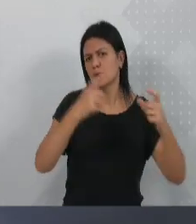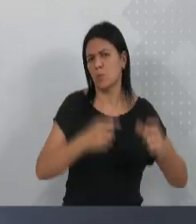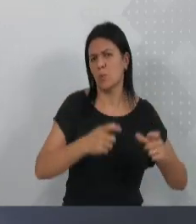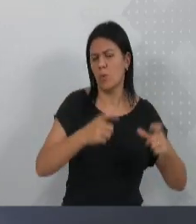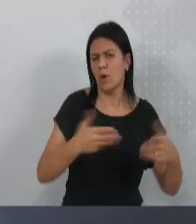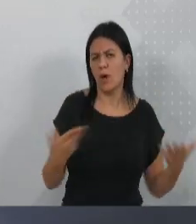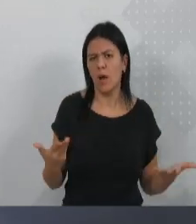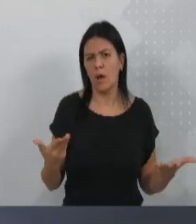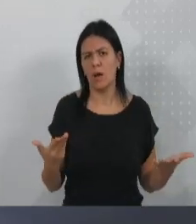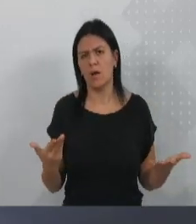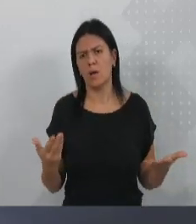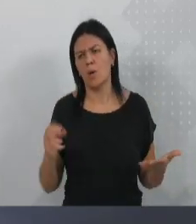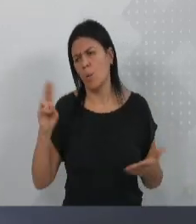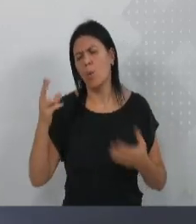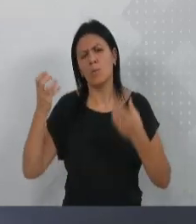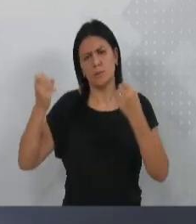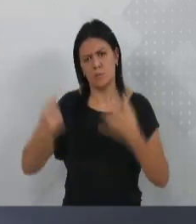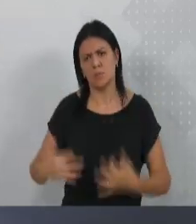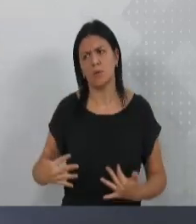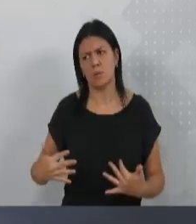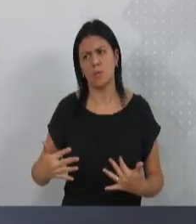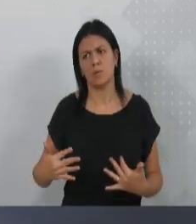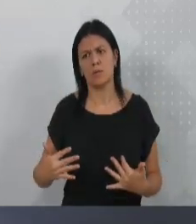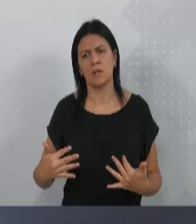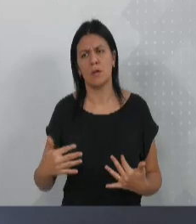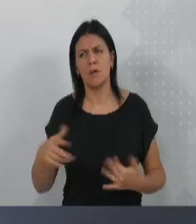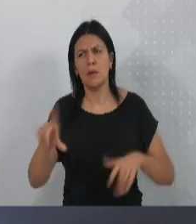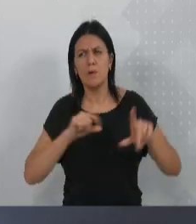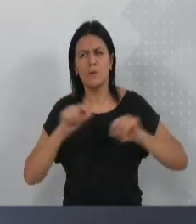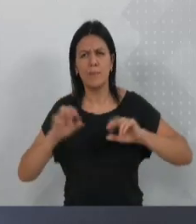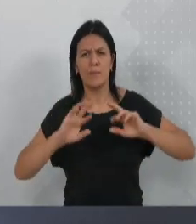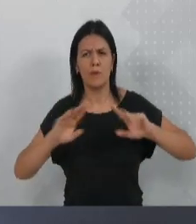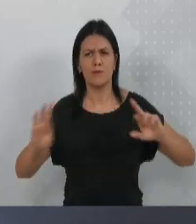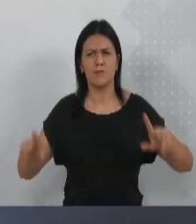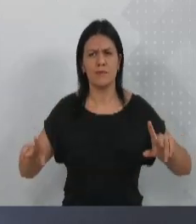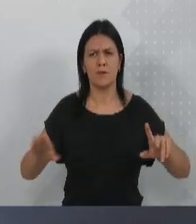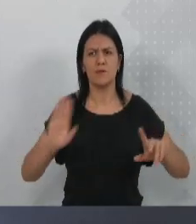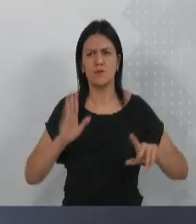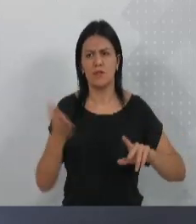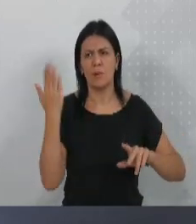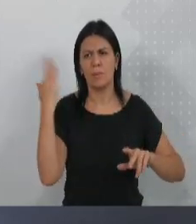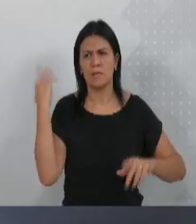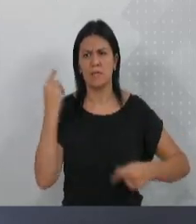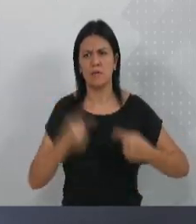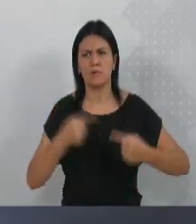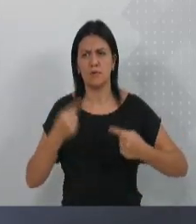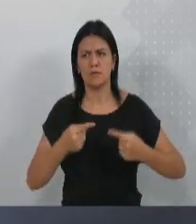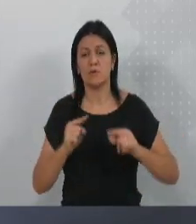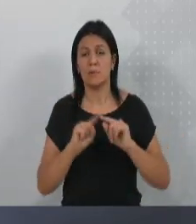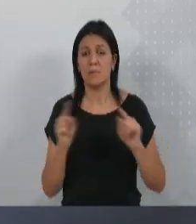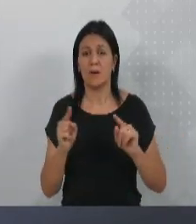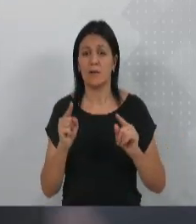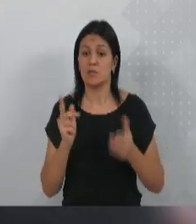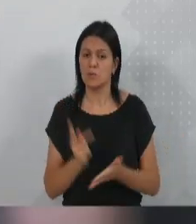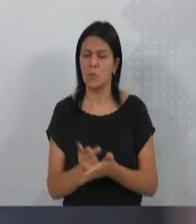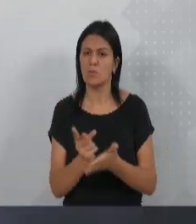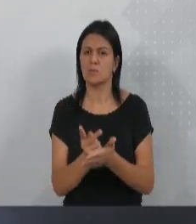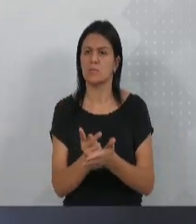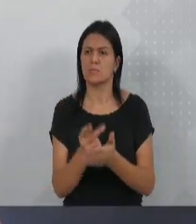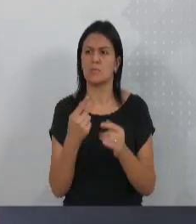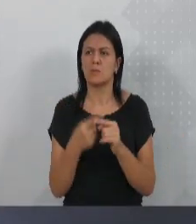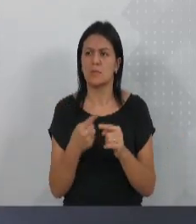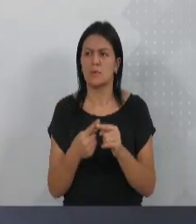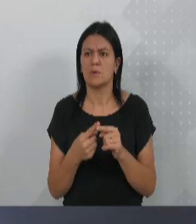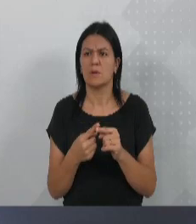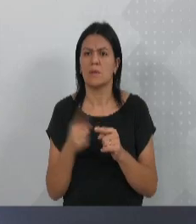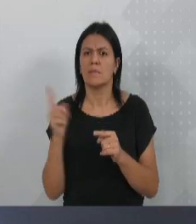forma que vossa excelência colocou aí né alternativa que já vinha se sendo discutindo lá atrás enfim mas que seja dado continuidade porque tá